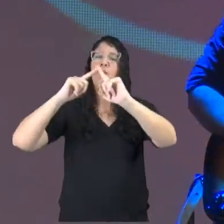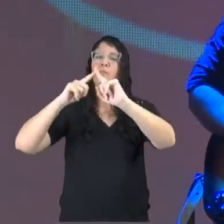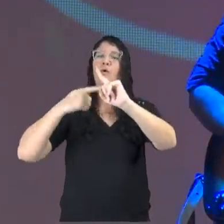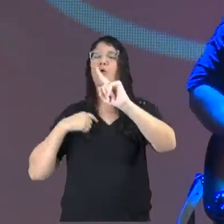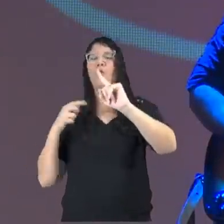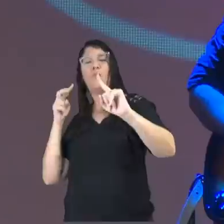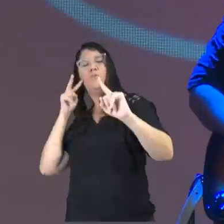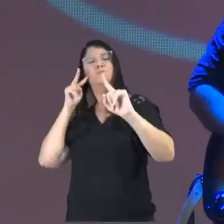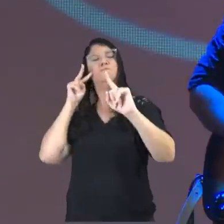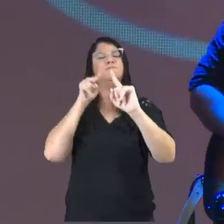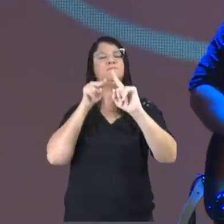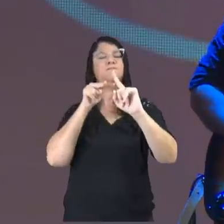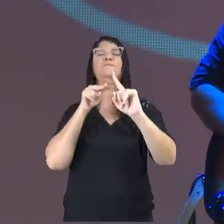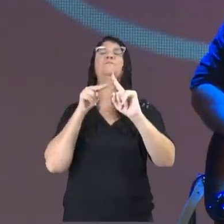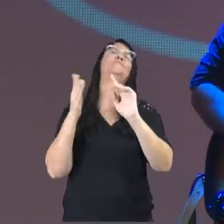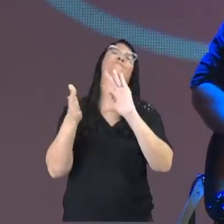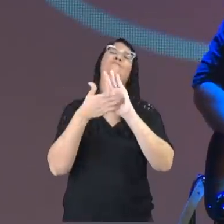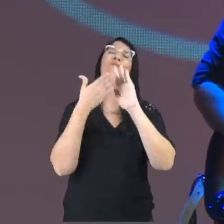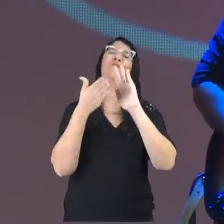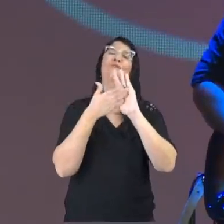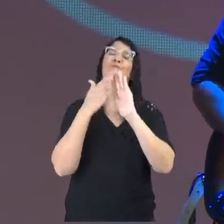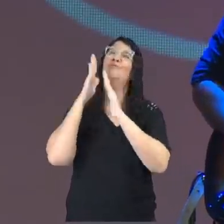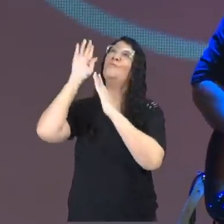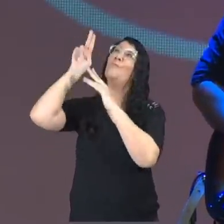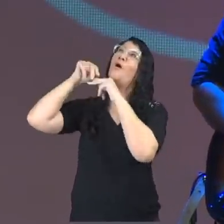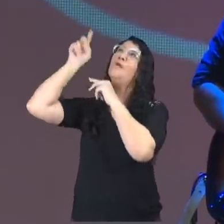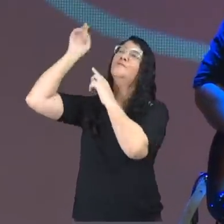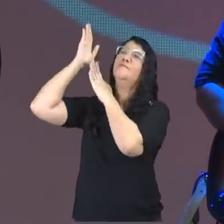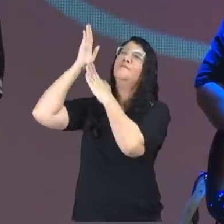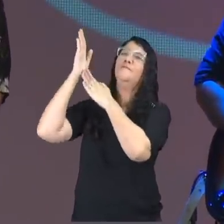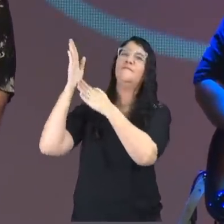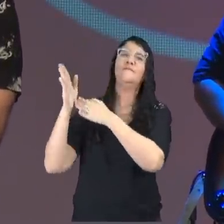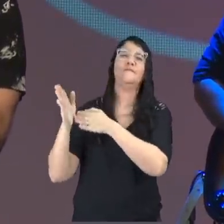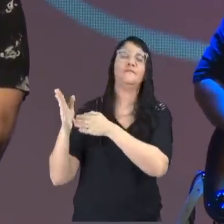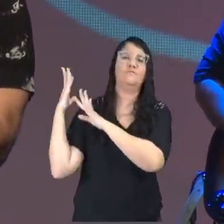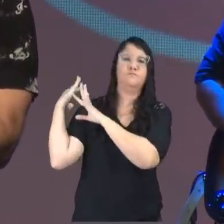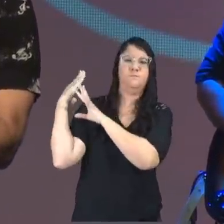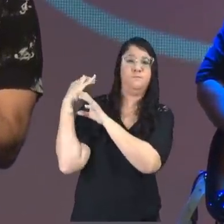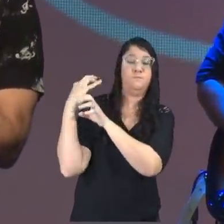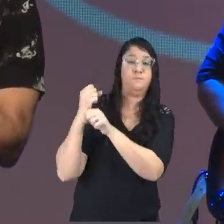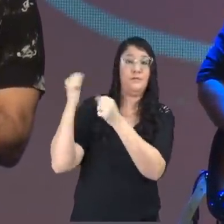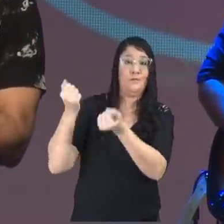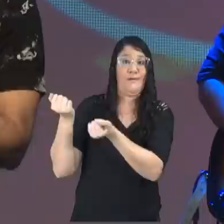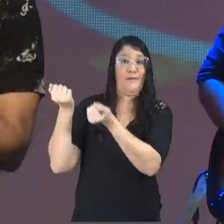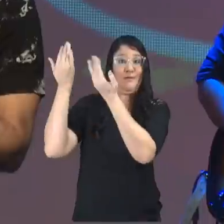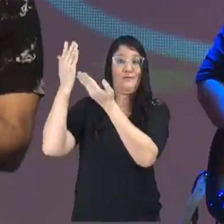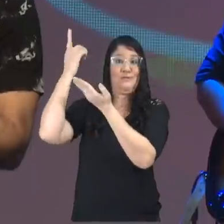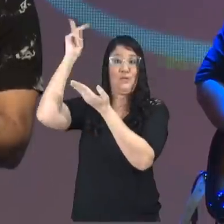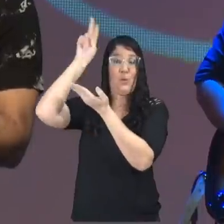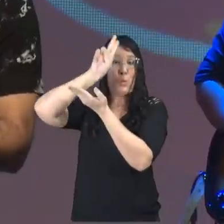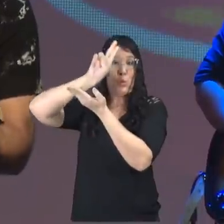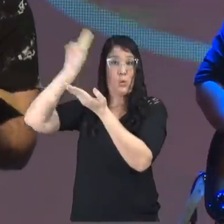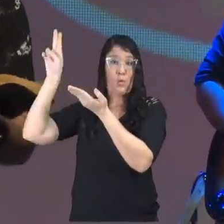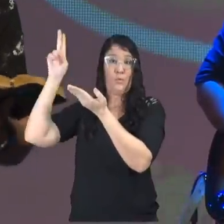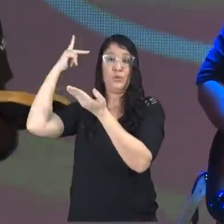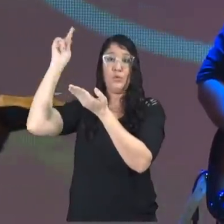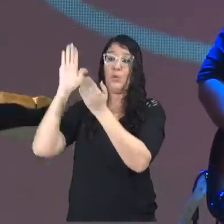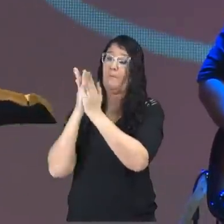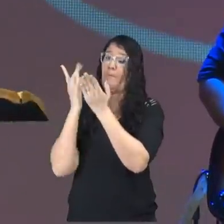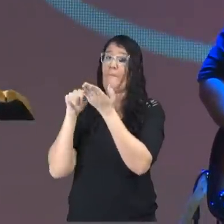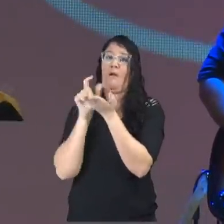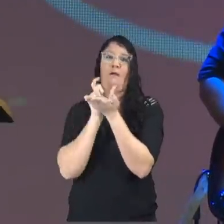tua fidelidade, pois exaltaste acima de todas as coisas o teu nome e a tua palavra.